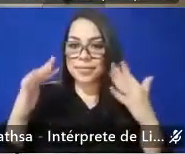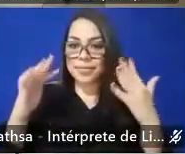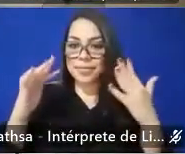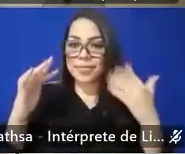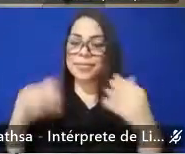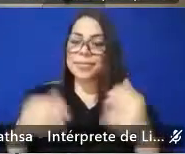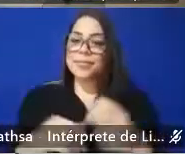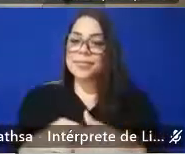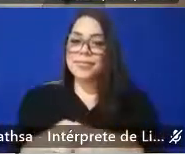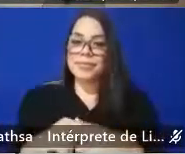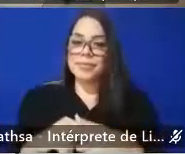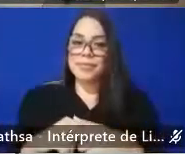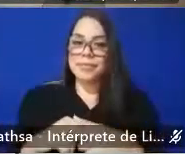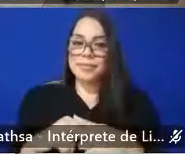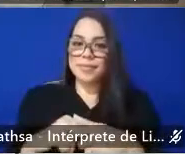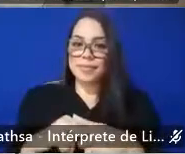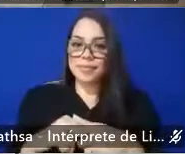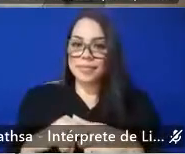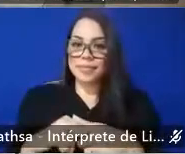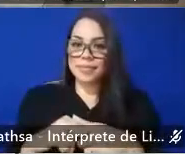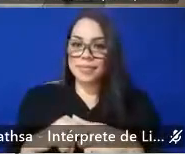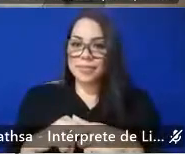E aí